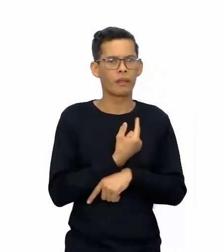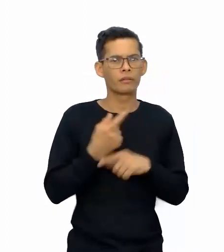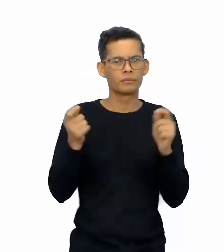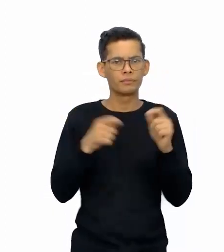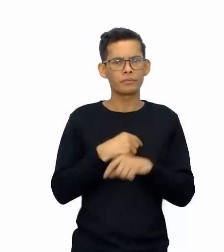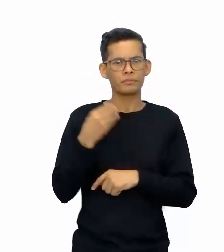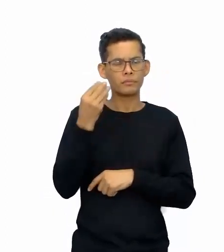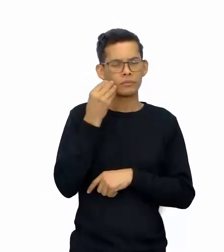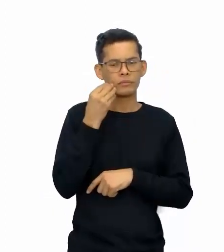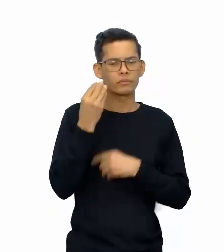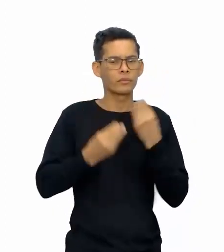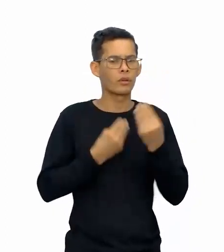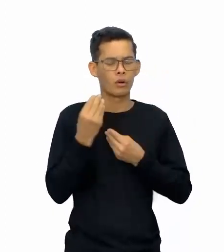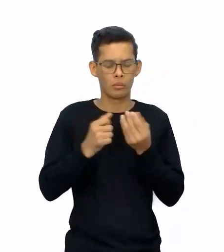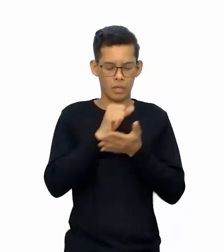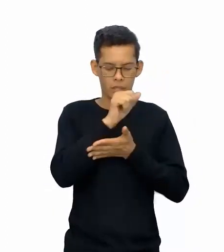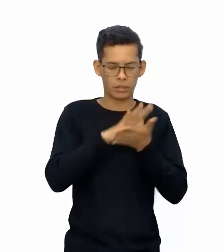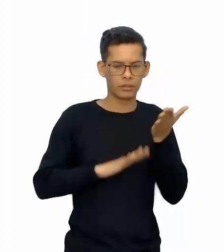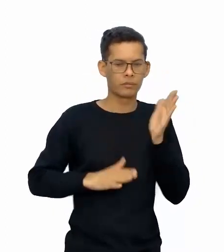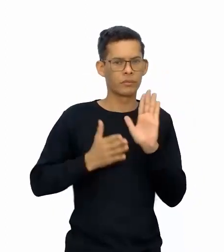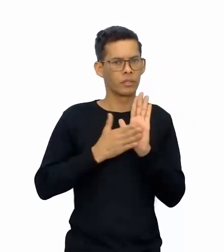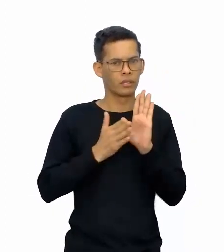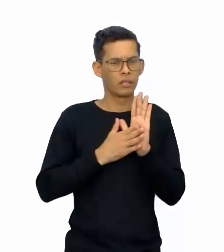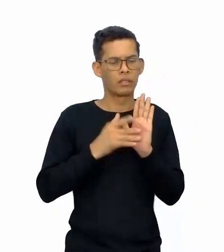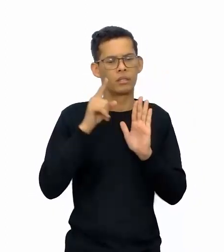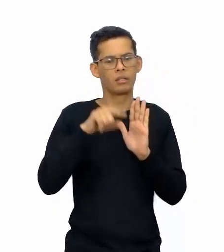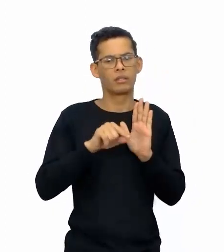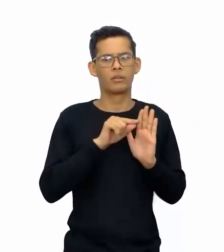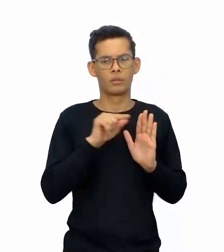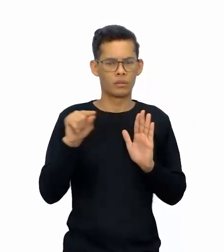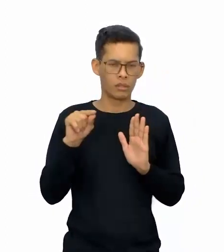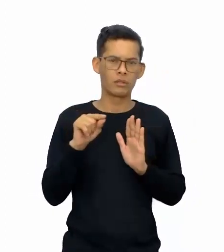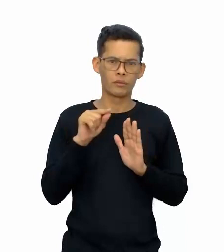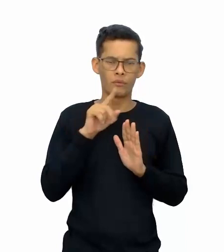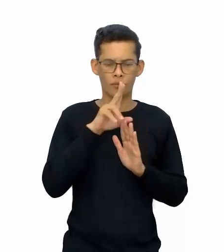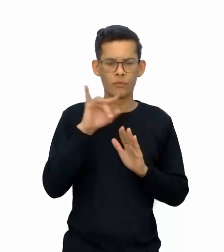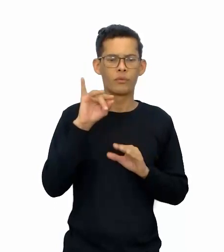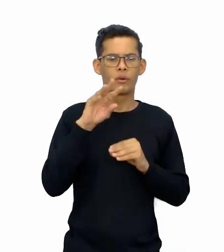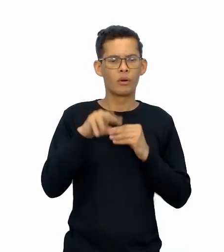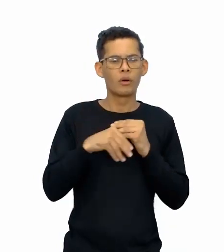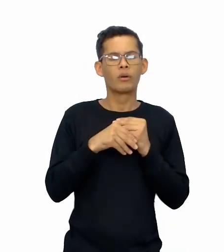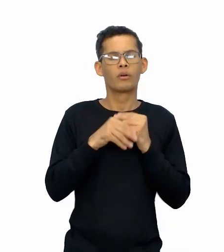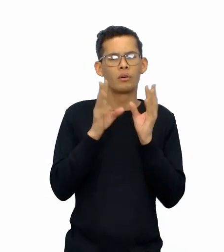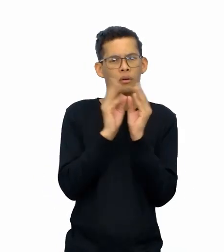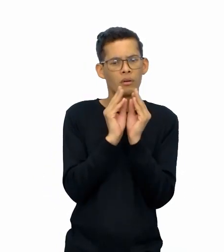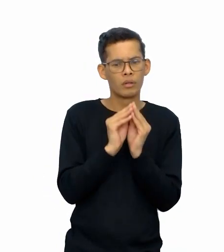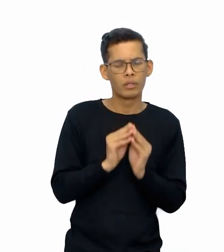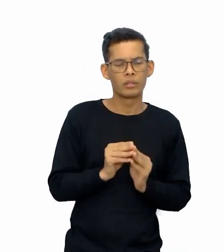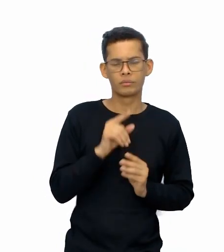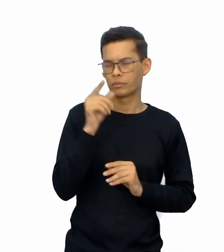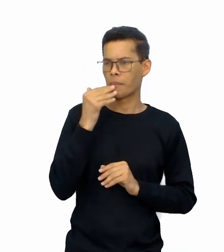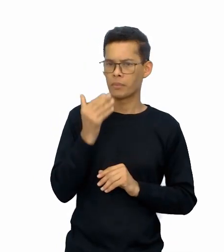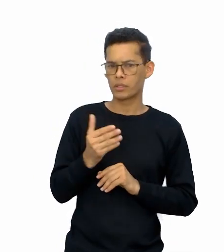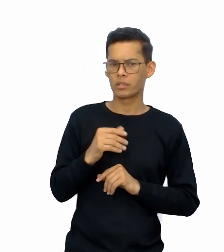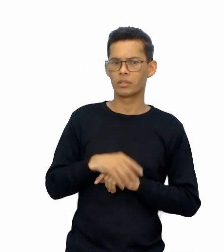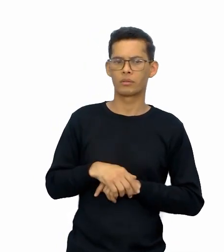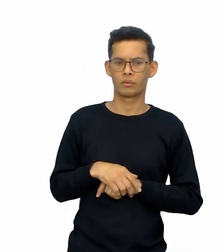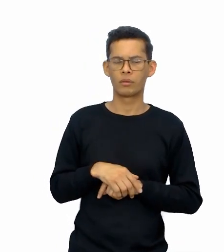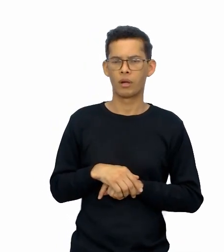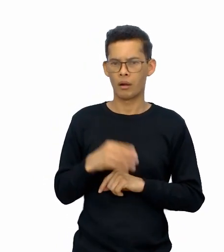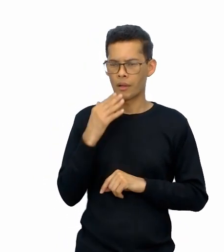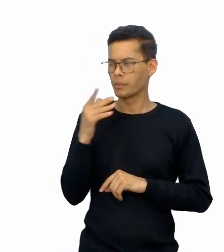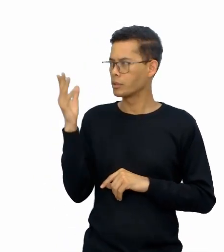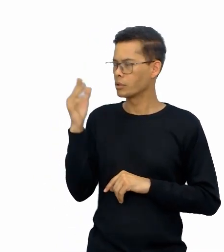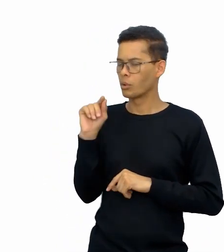à atividade proposta, eu farei uma breve leitura de um resumo do que ele está pedindo, aí, se me permitirem, né,